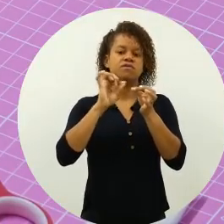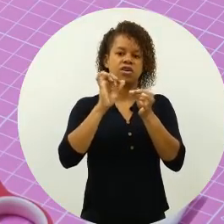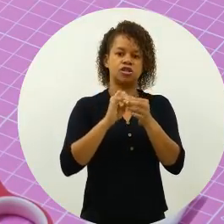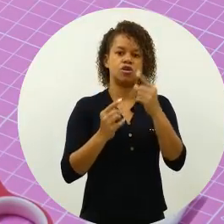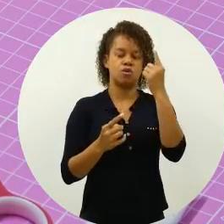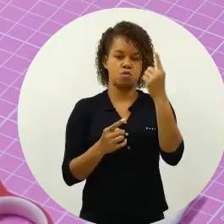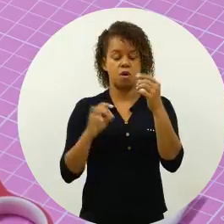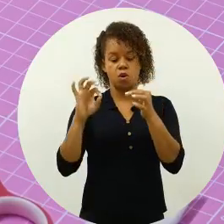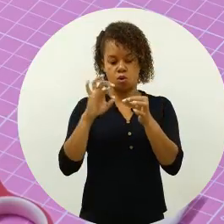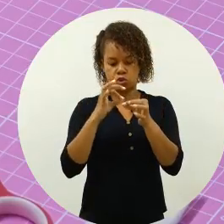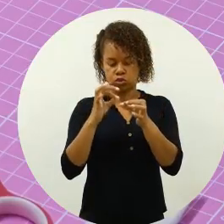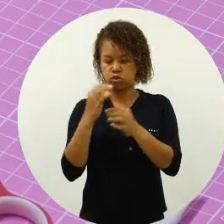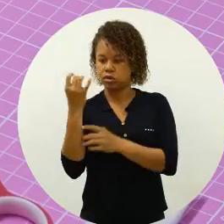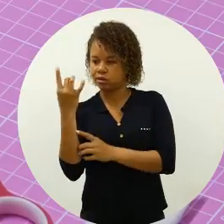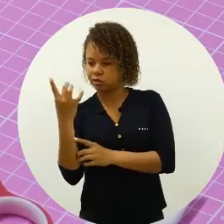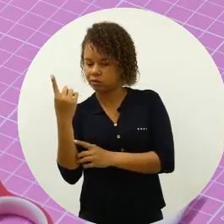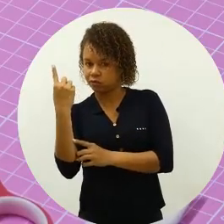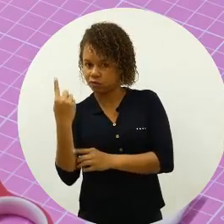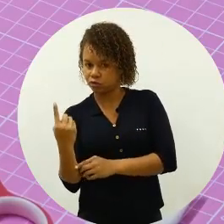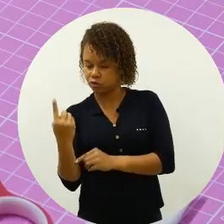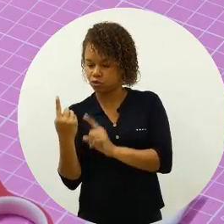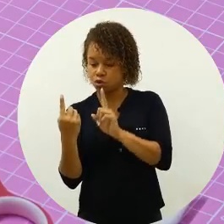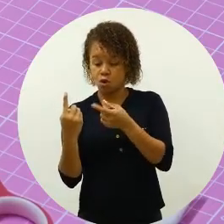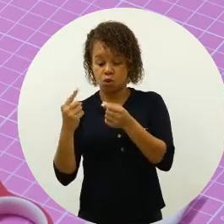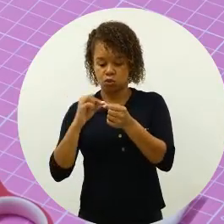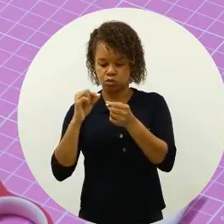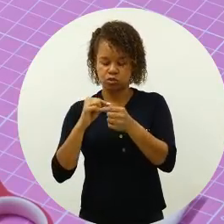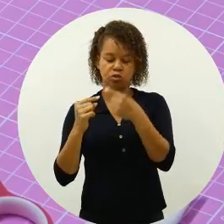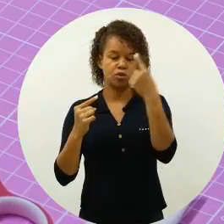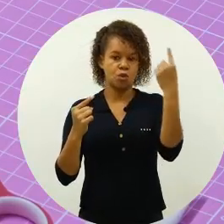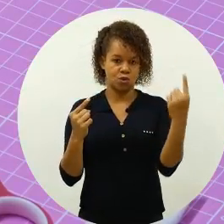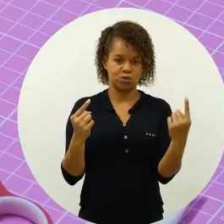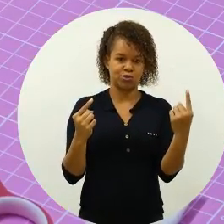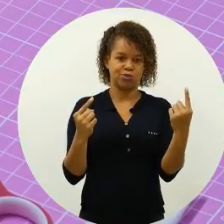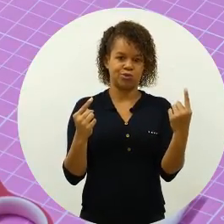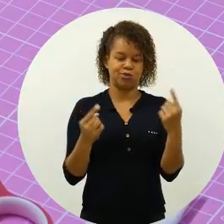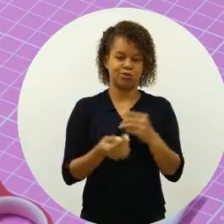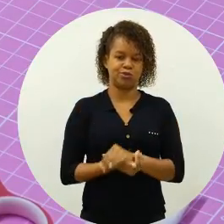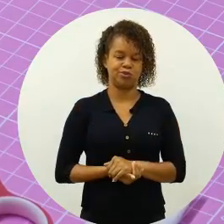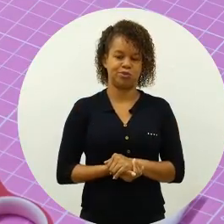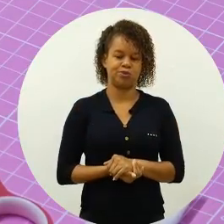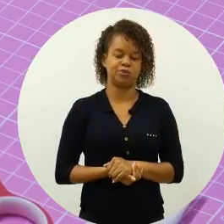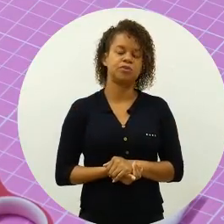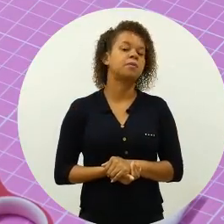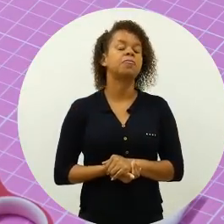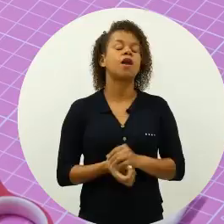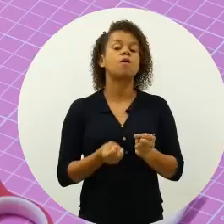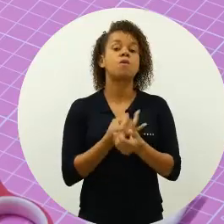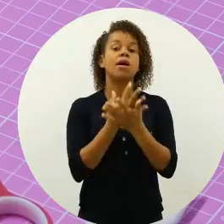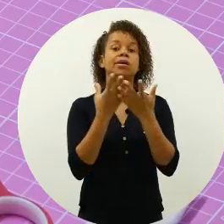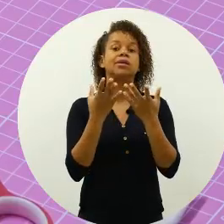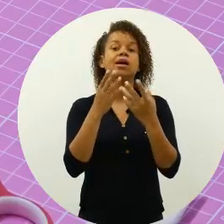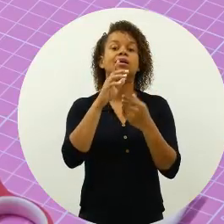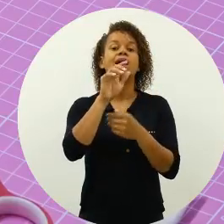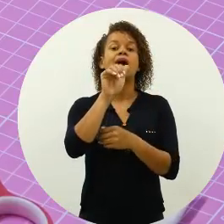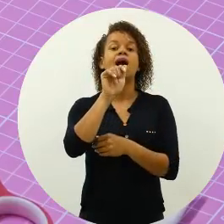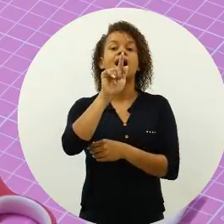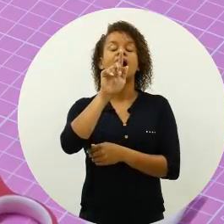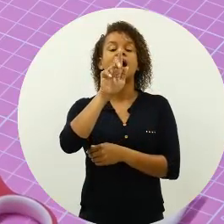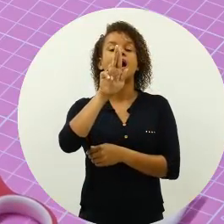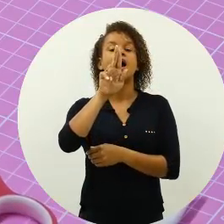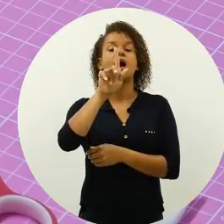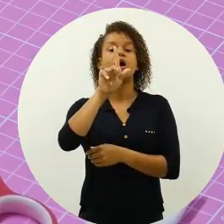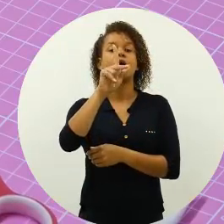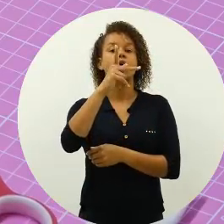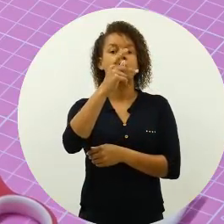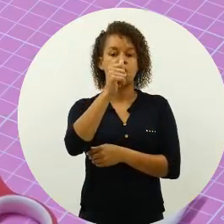uma costura individual de um lado e a outra costura individual do outro lado. A quantidade de agulha vai depender